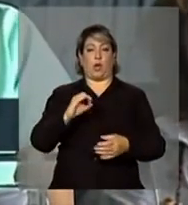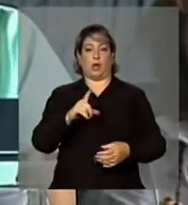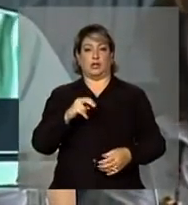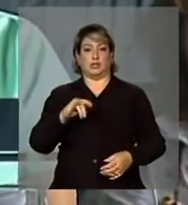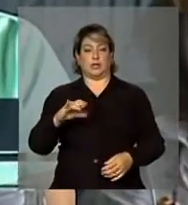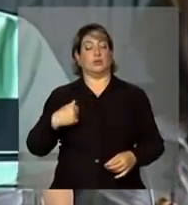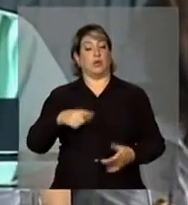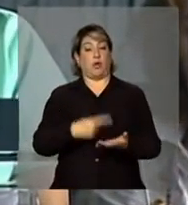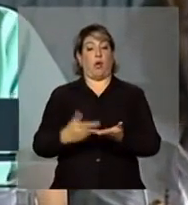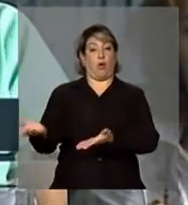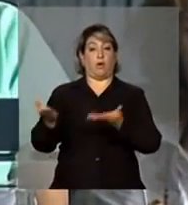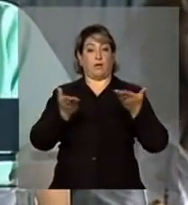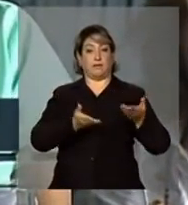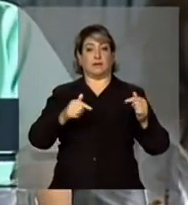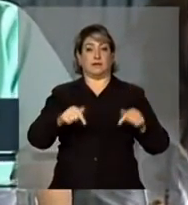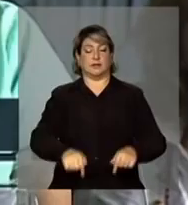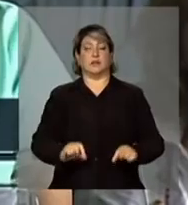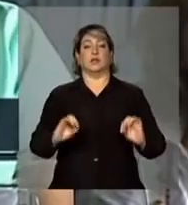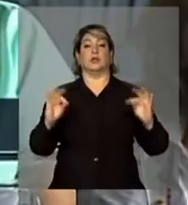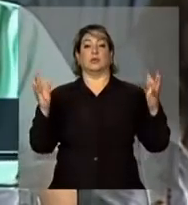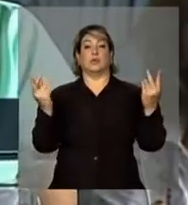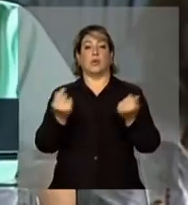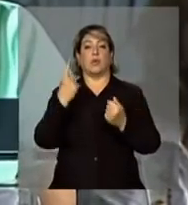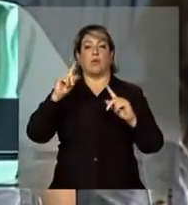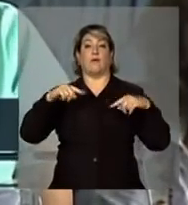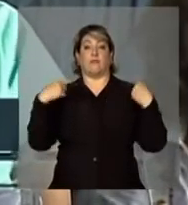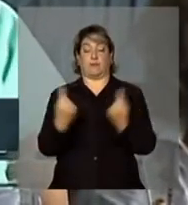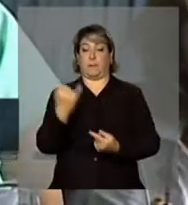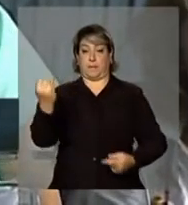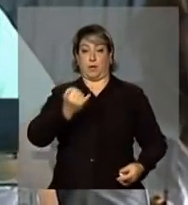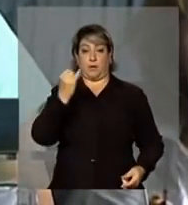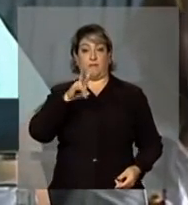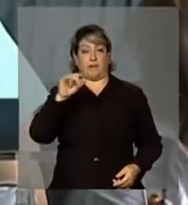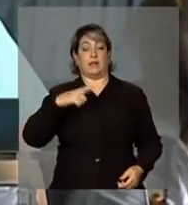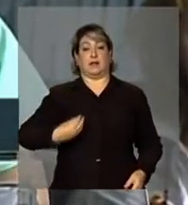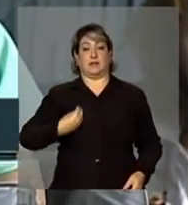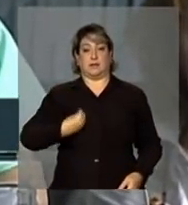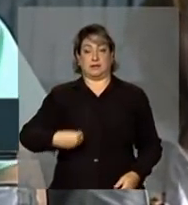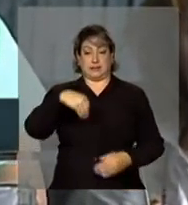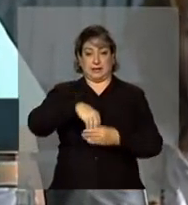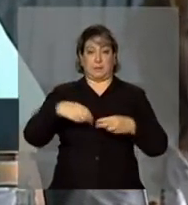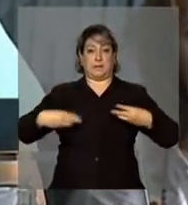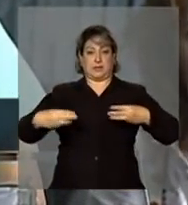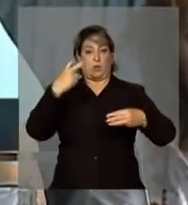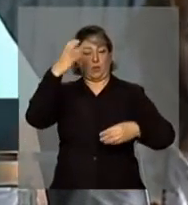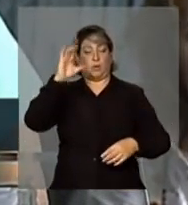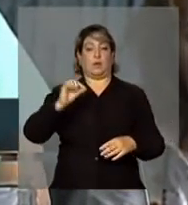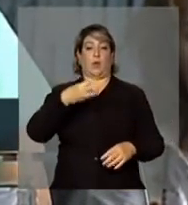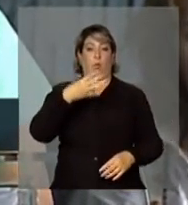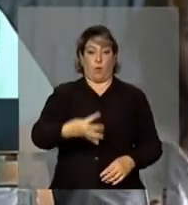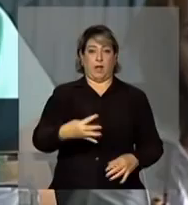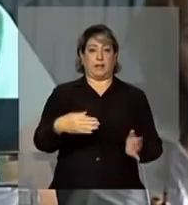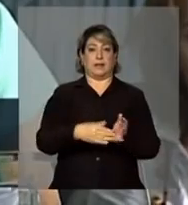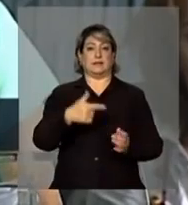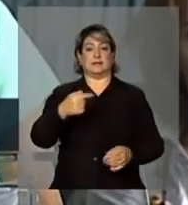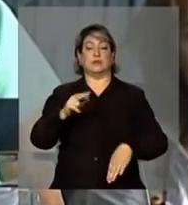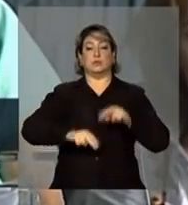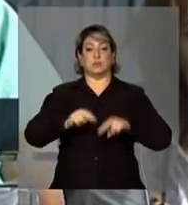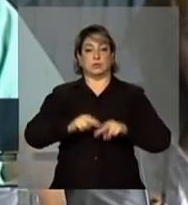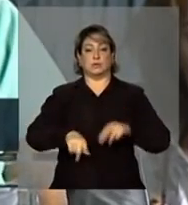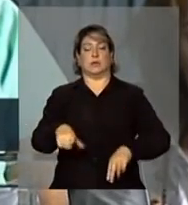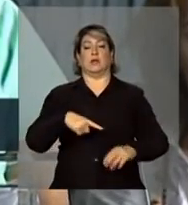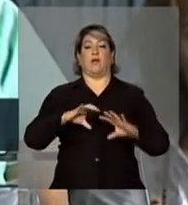aqui convidando, né, a todos para um evento importante que vai acontecer no Ministério da Cultura, dia 4 a 7 de junho, o Fórum Nacional